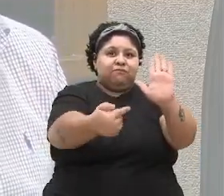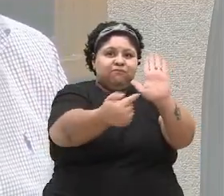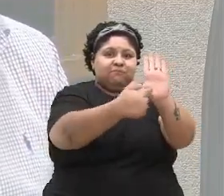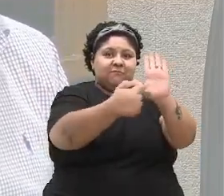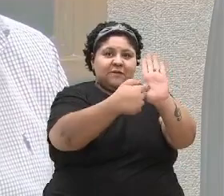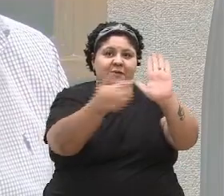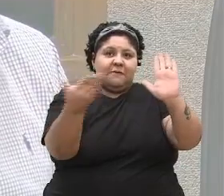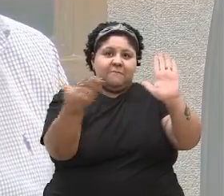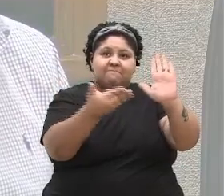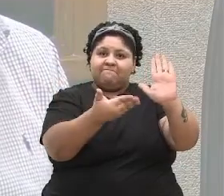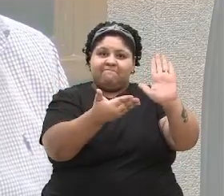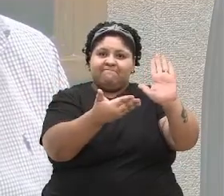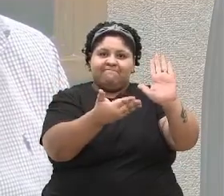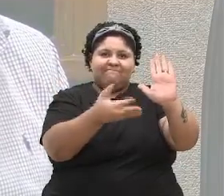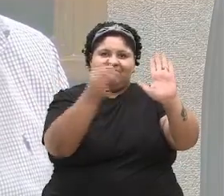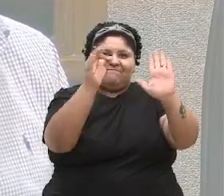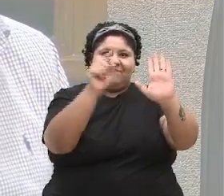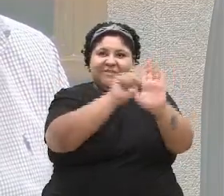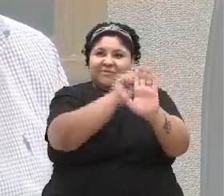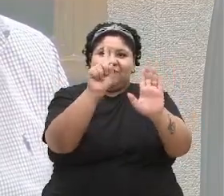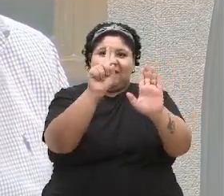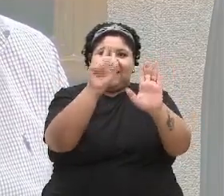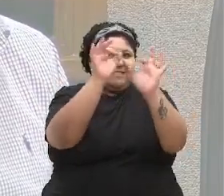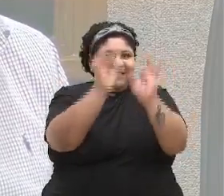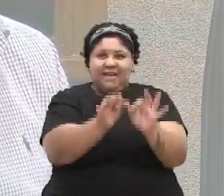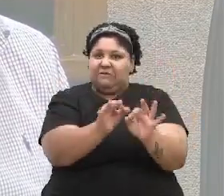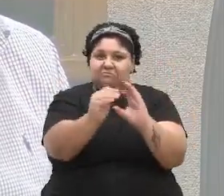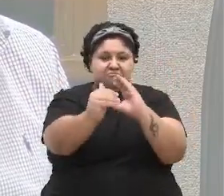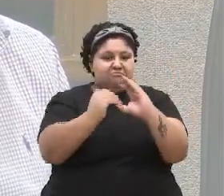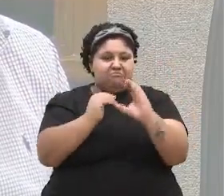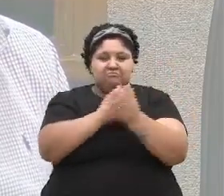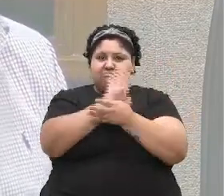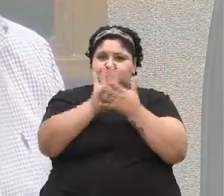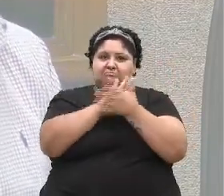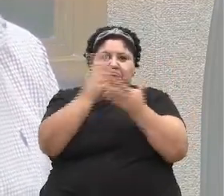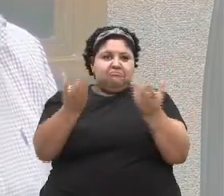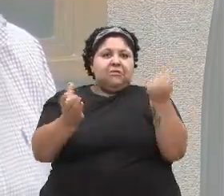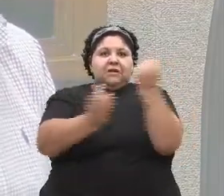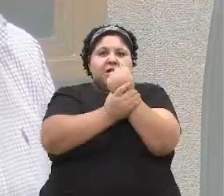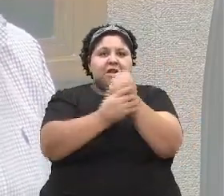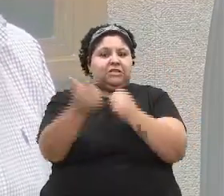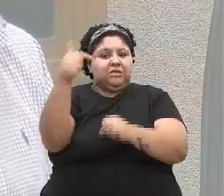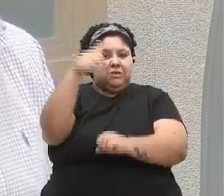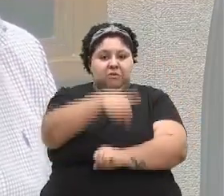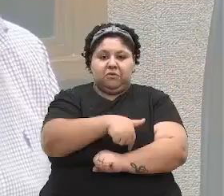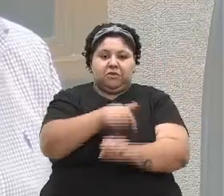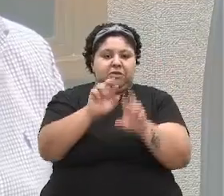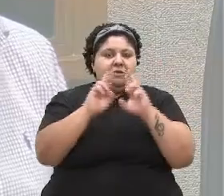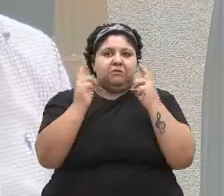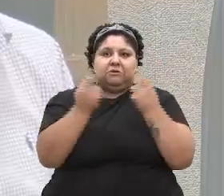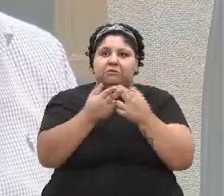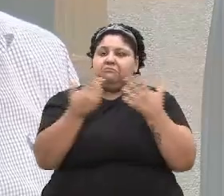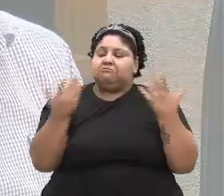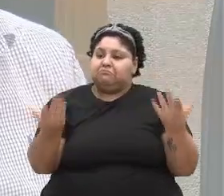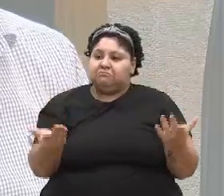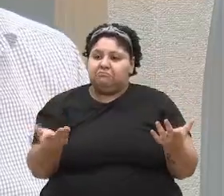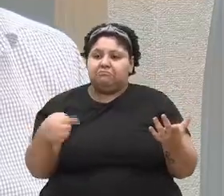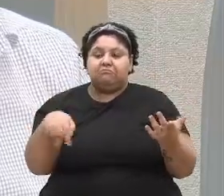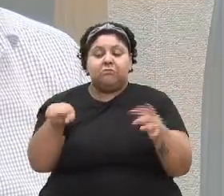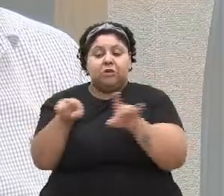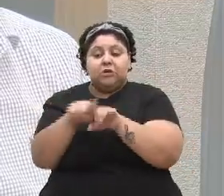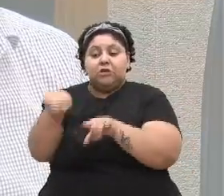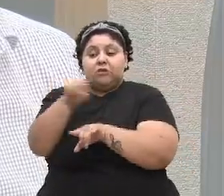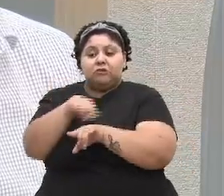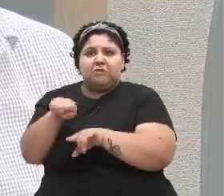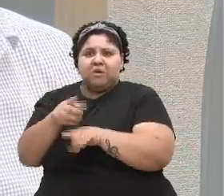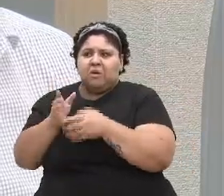Pioneiro não condiz. Não veio nada que ele foi garantido para vir hoje, antes da sessão, e